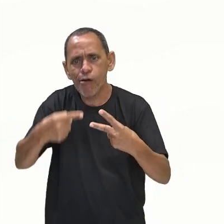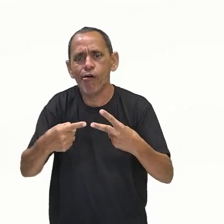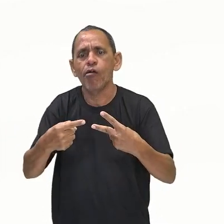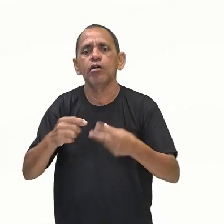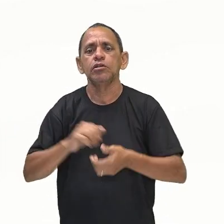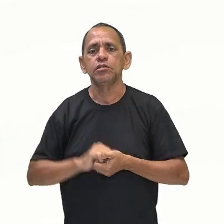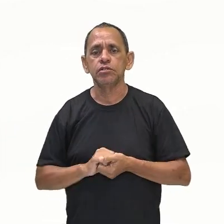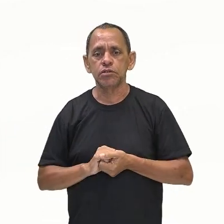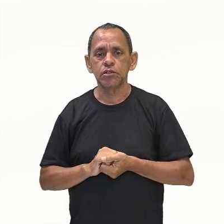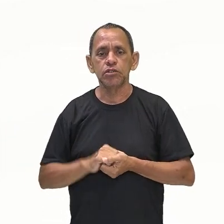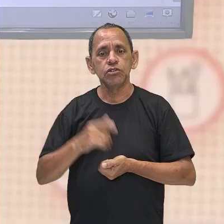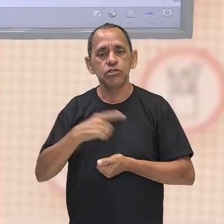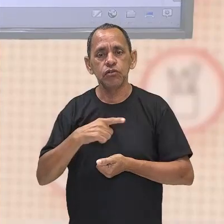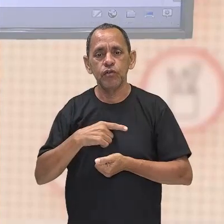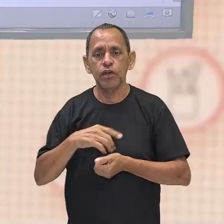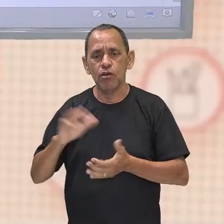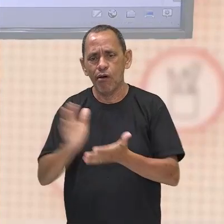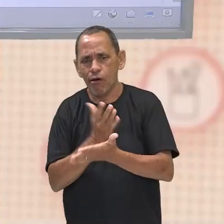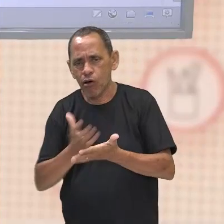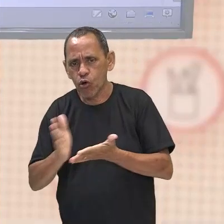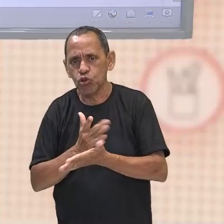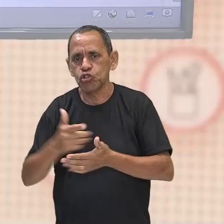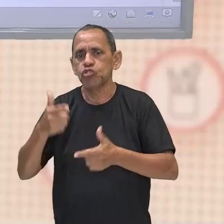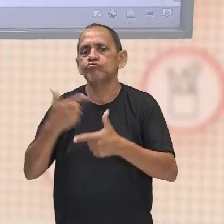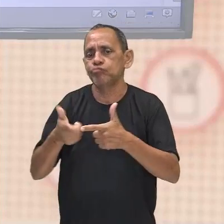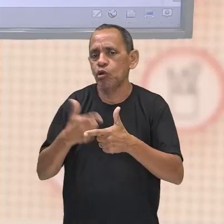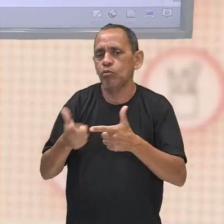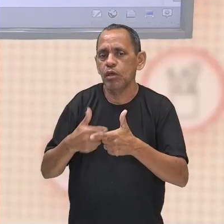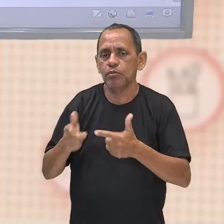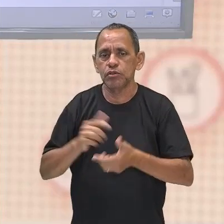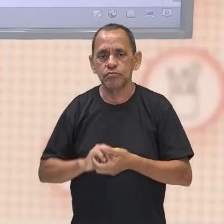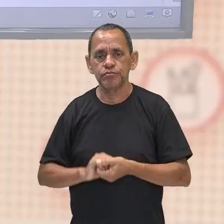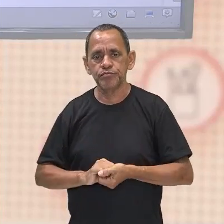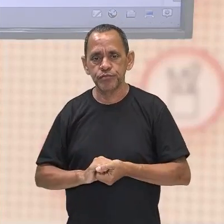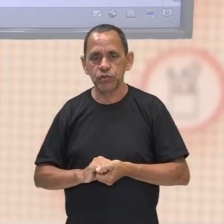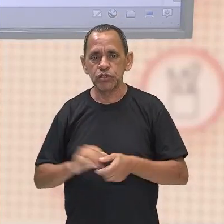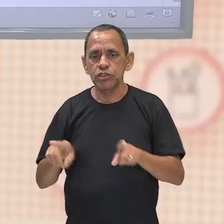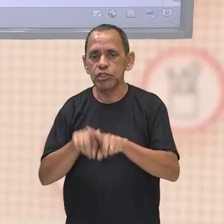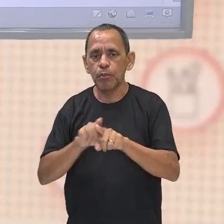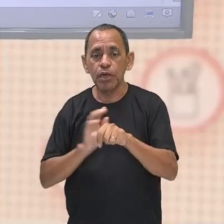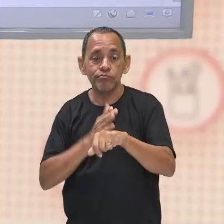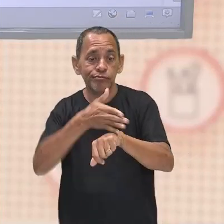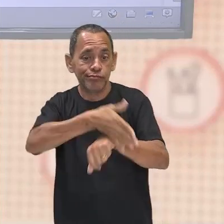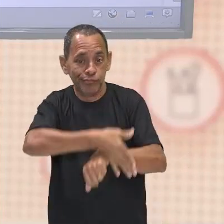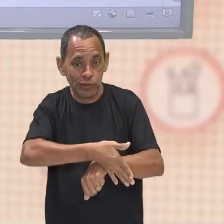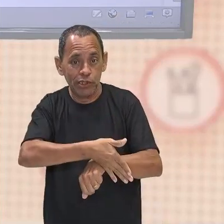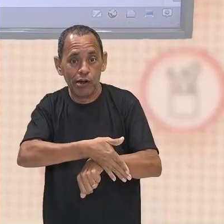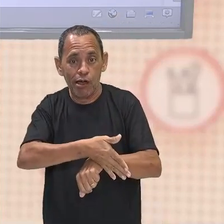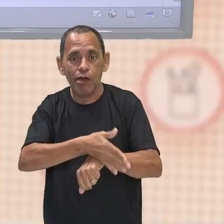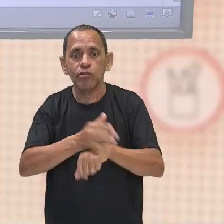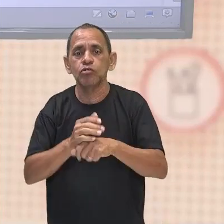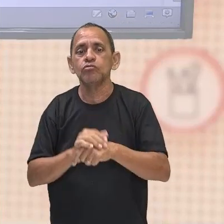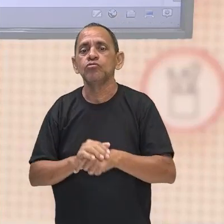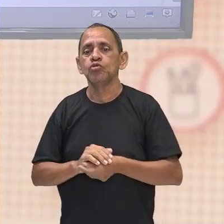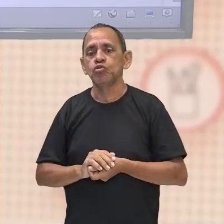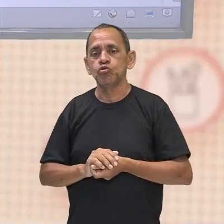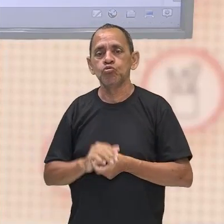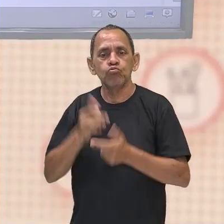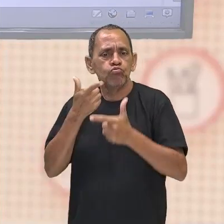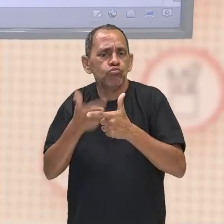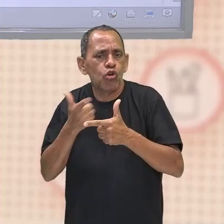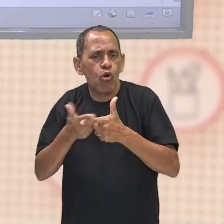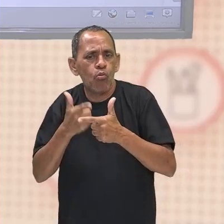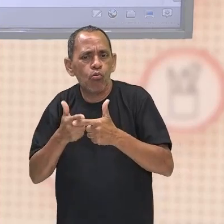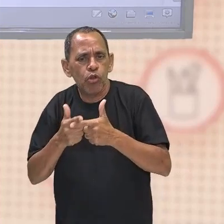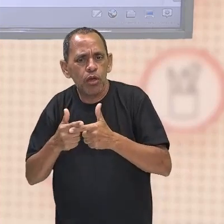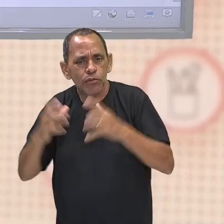na sua expedição. Após ali eles conseguirem atravessar o Andes, os dois entraram num conflito que eles não conseguiram se entender